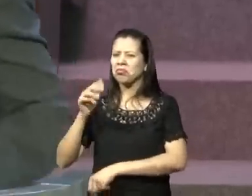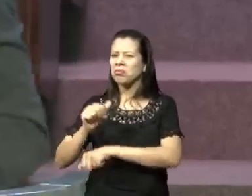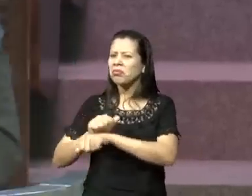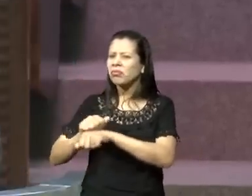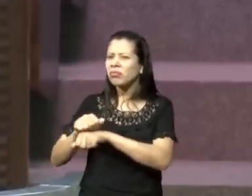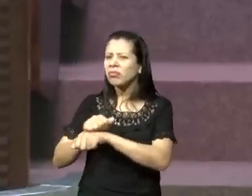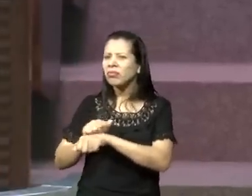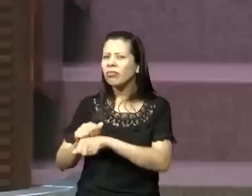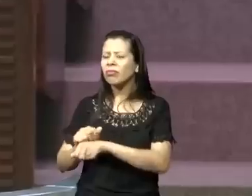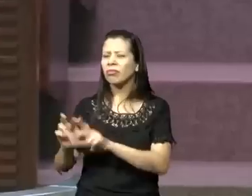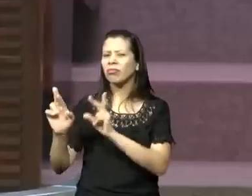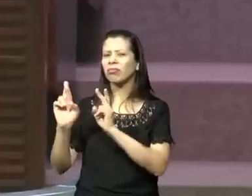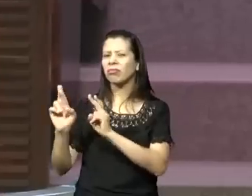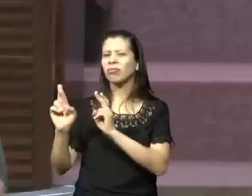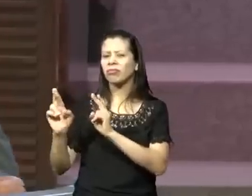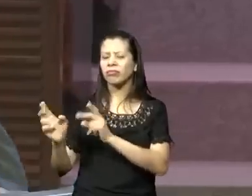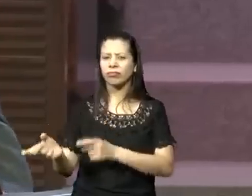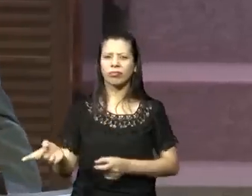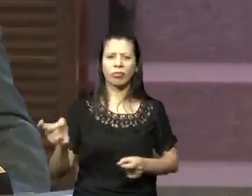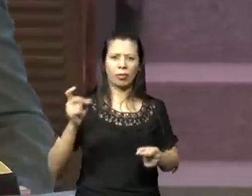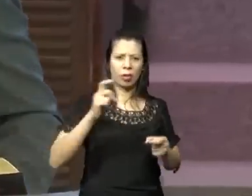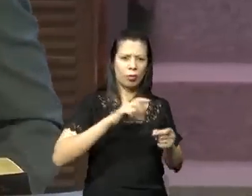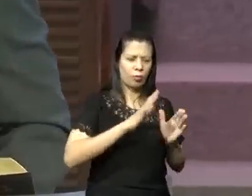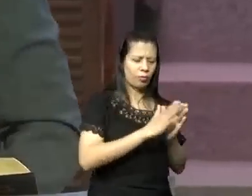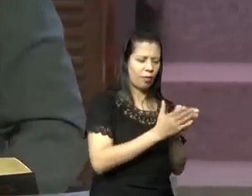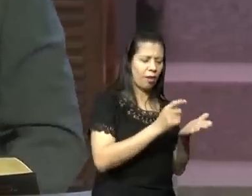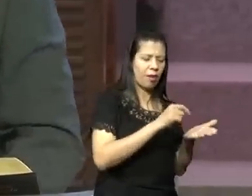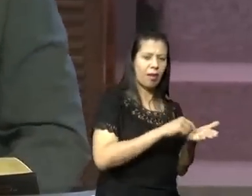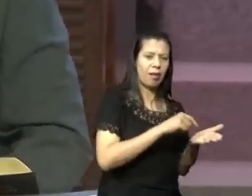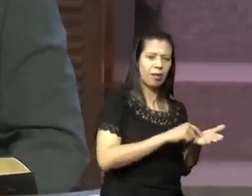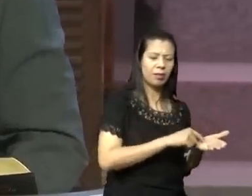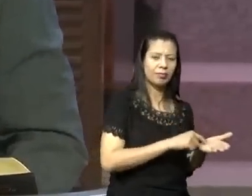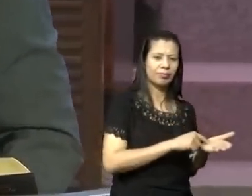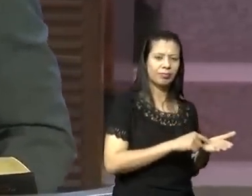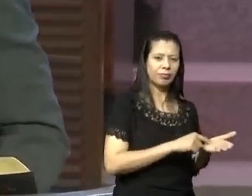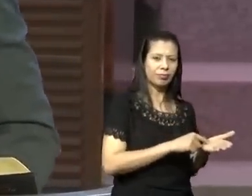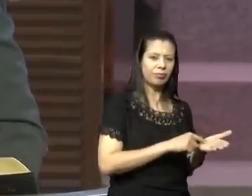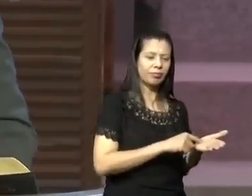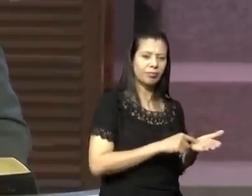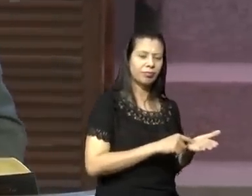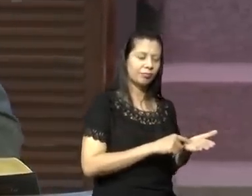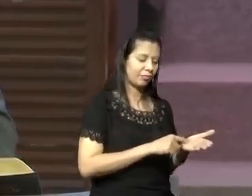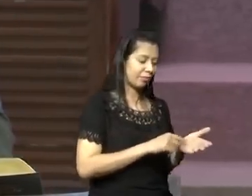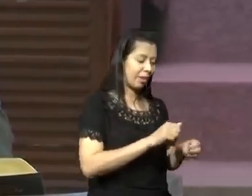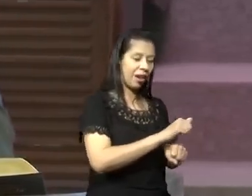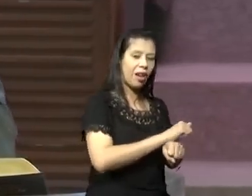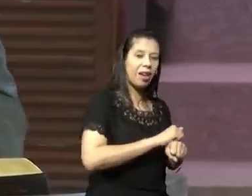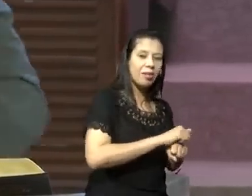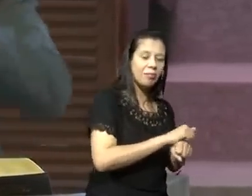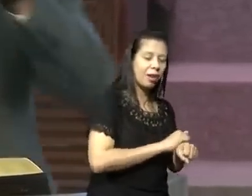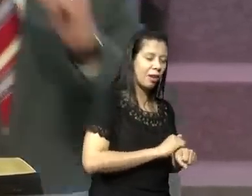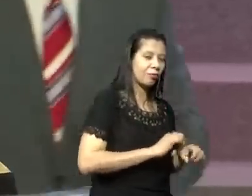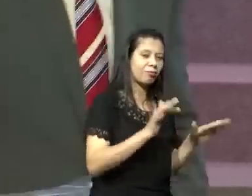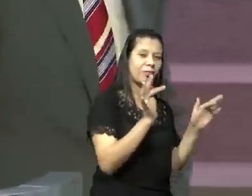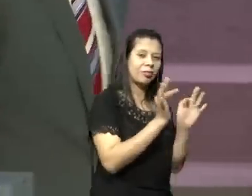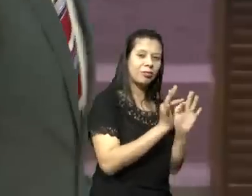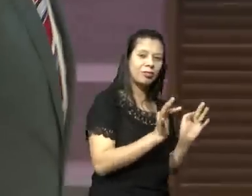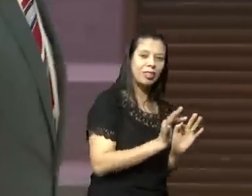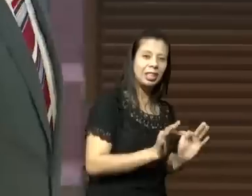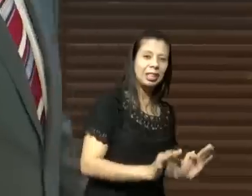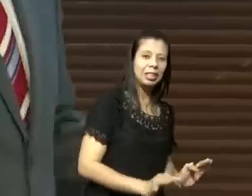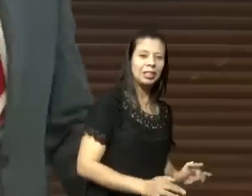Abraão vosso pai alegrou-se por ver o meu dia alegrou-se e regozijou-se agora